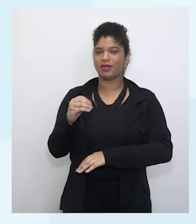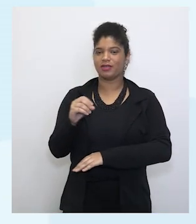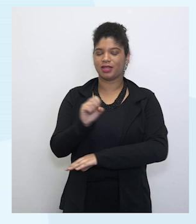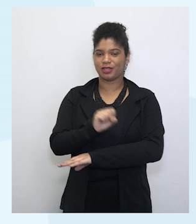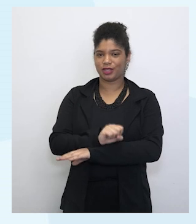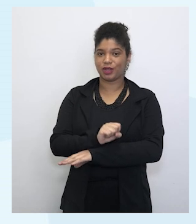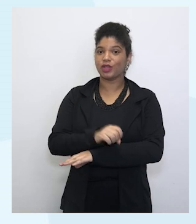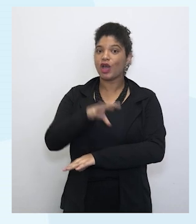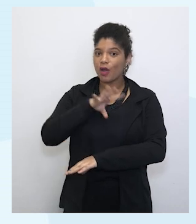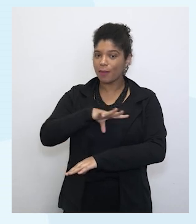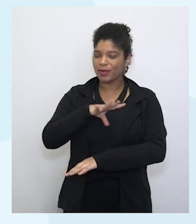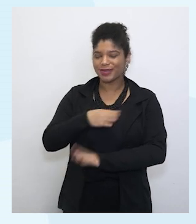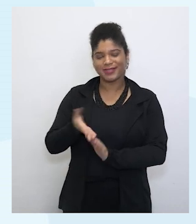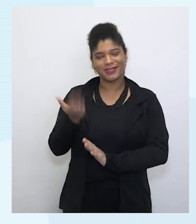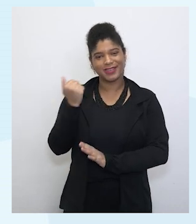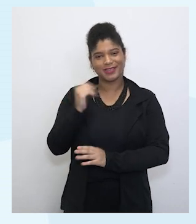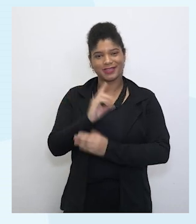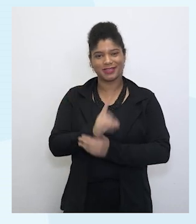escrevam em português, go!